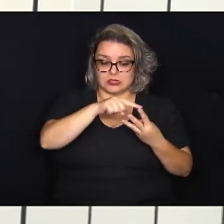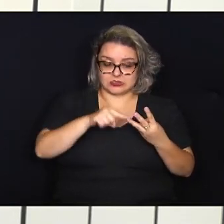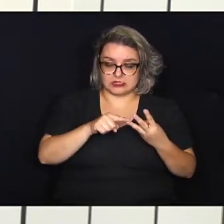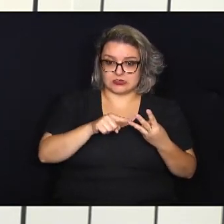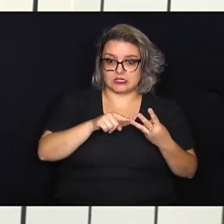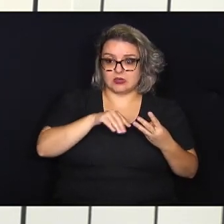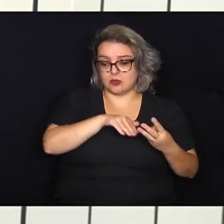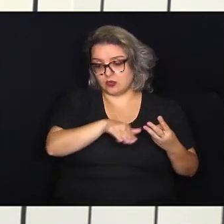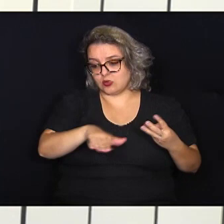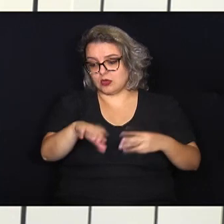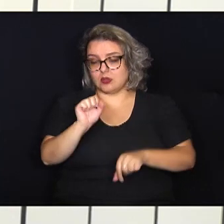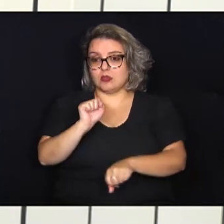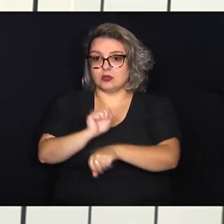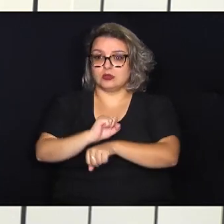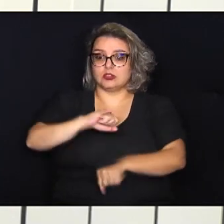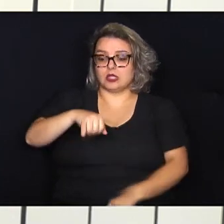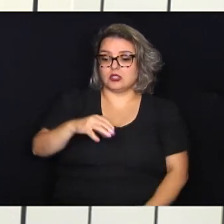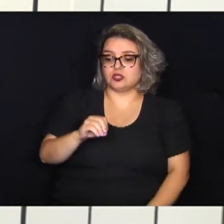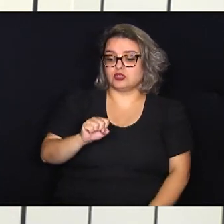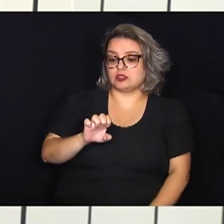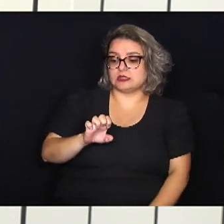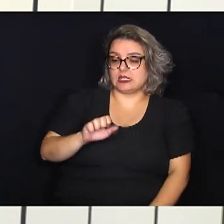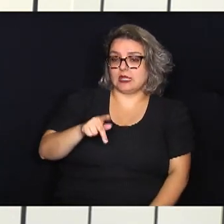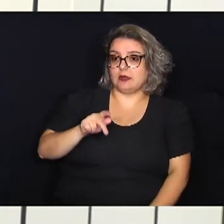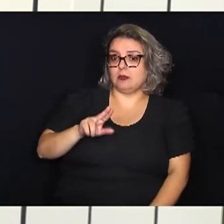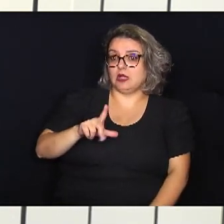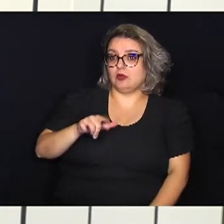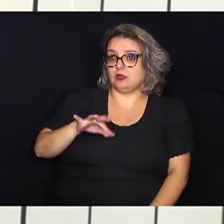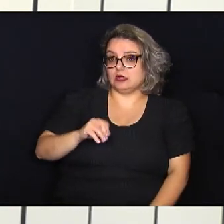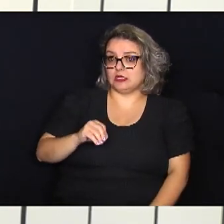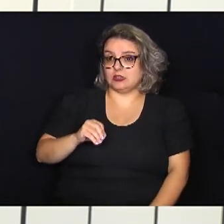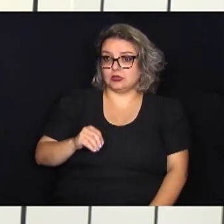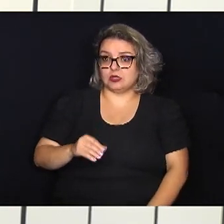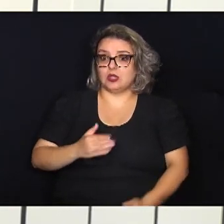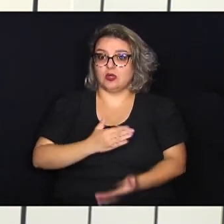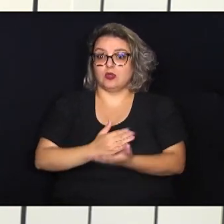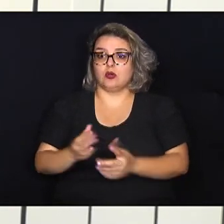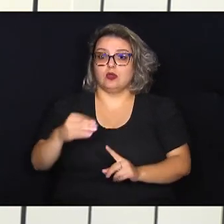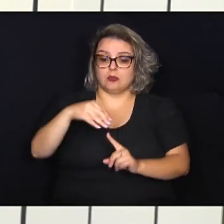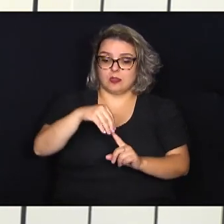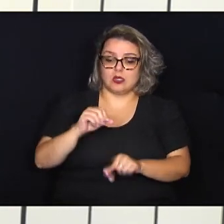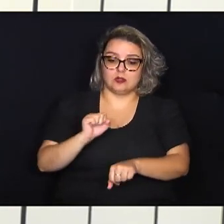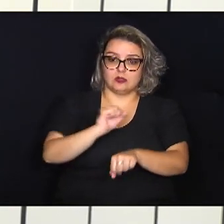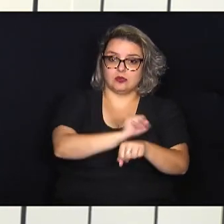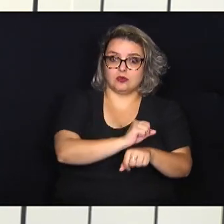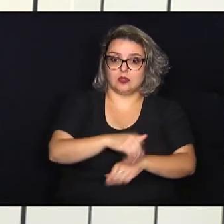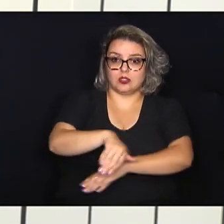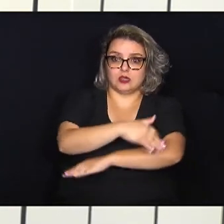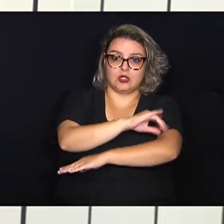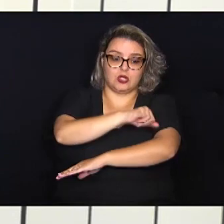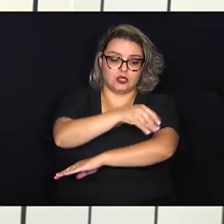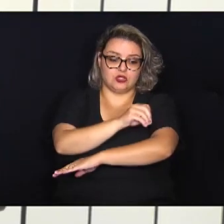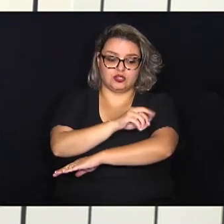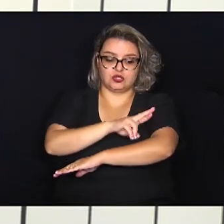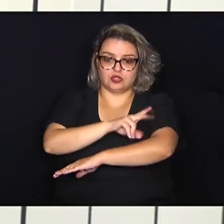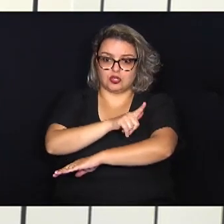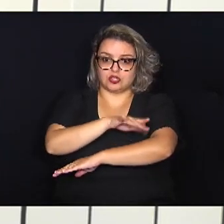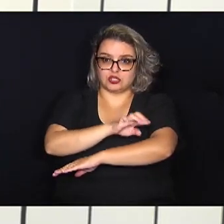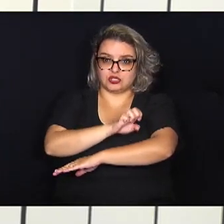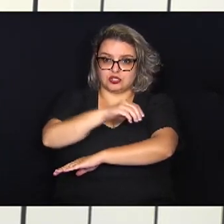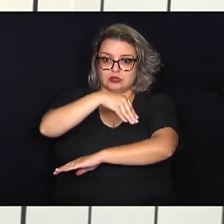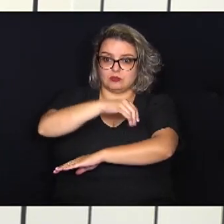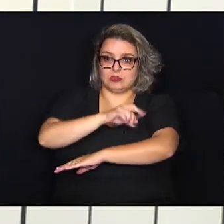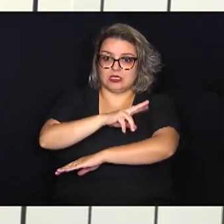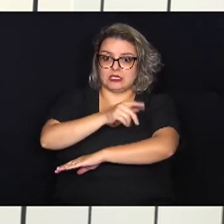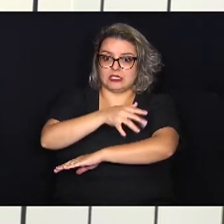ali na José Paulino. E elas passam a fazer ponto de parada também na rua Jorge Miranda, bem